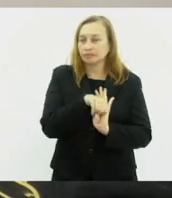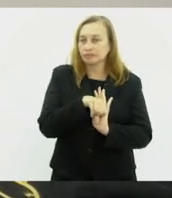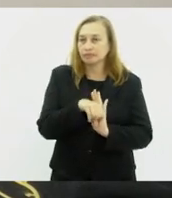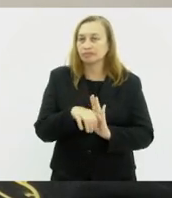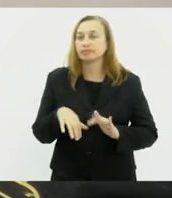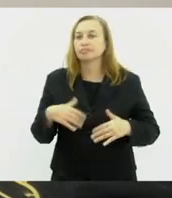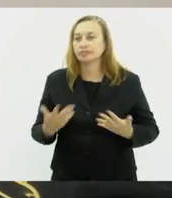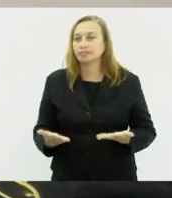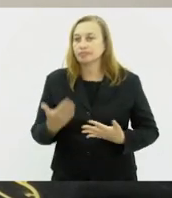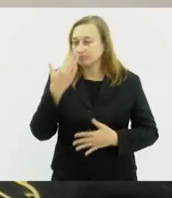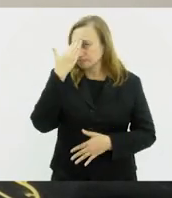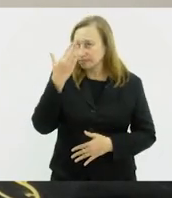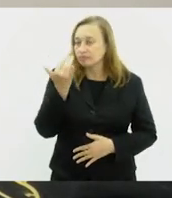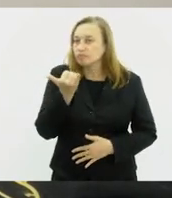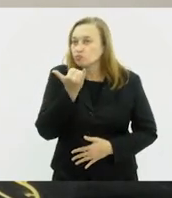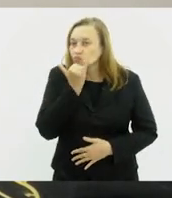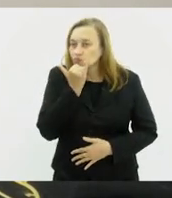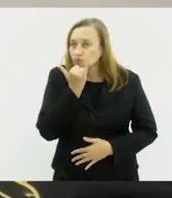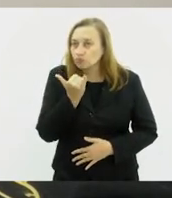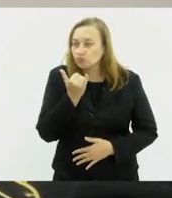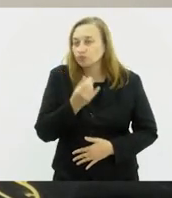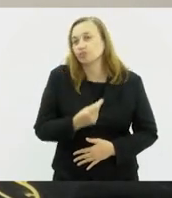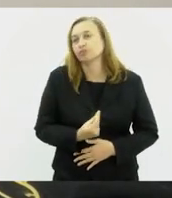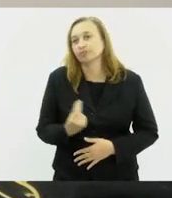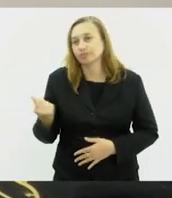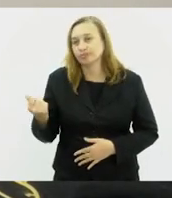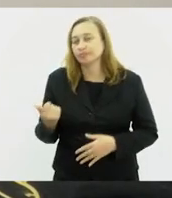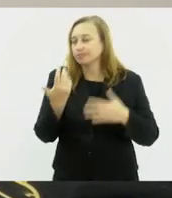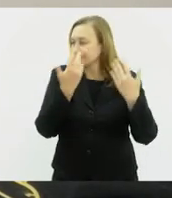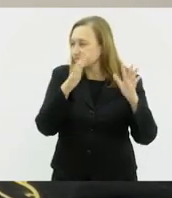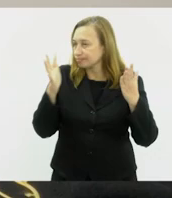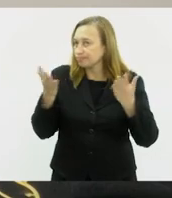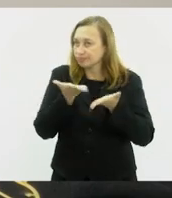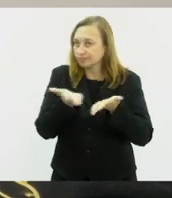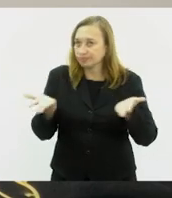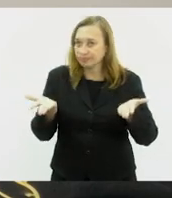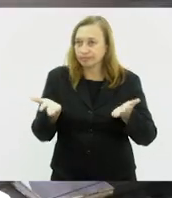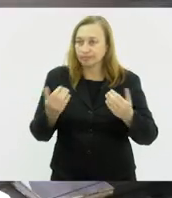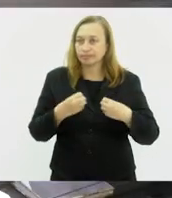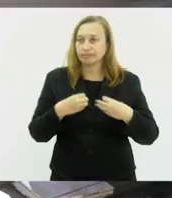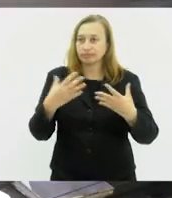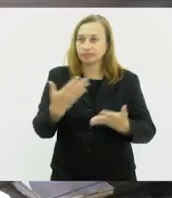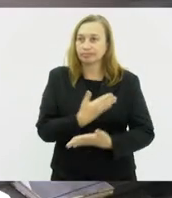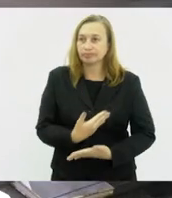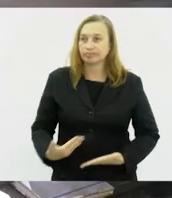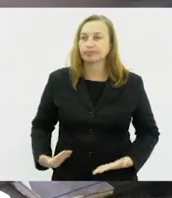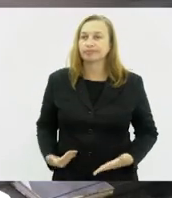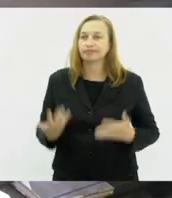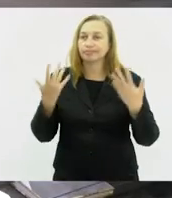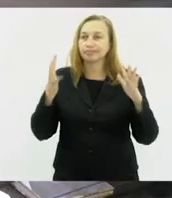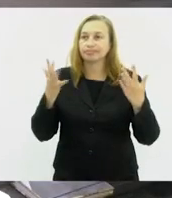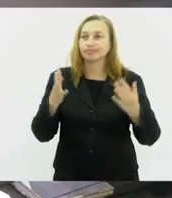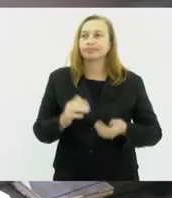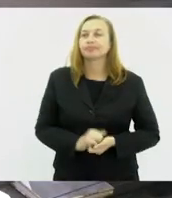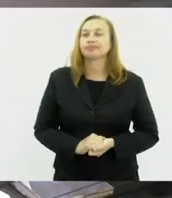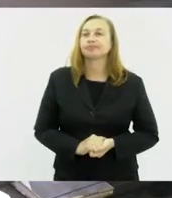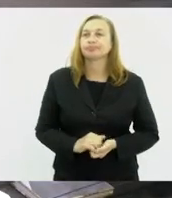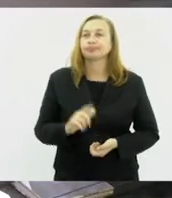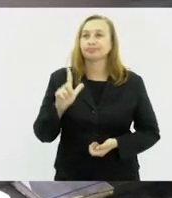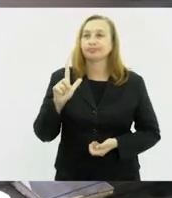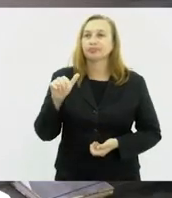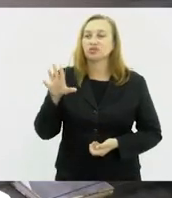então muito obrigado eu peço desculpas que eu vou ter que sair mas parabenizar aqui pelo evento Luciana